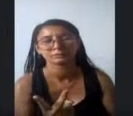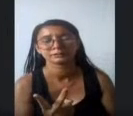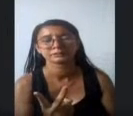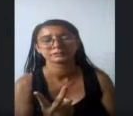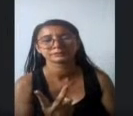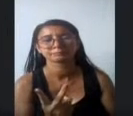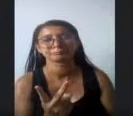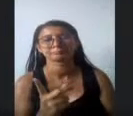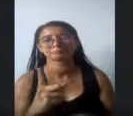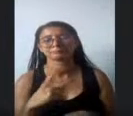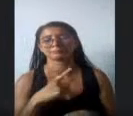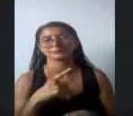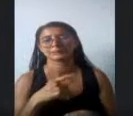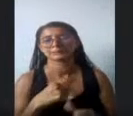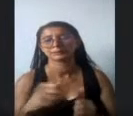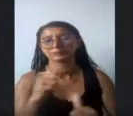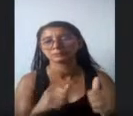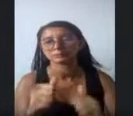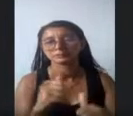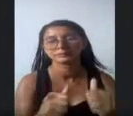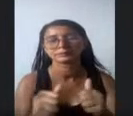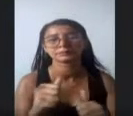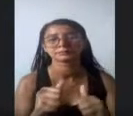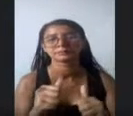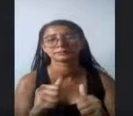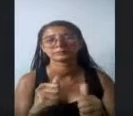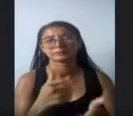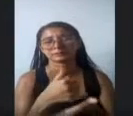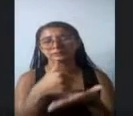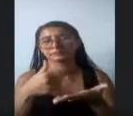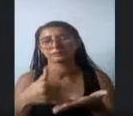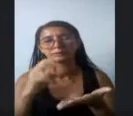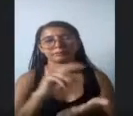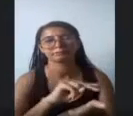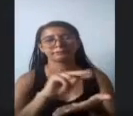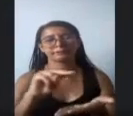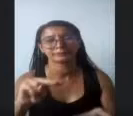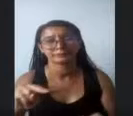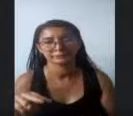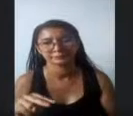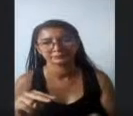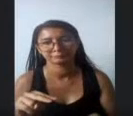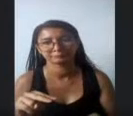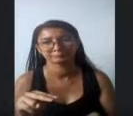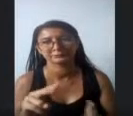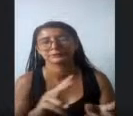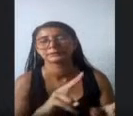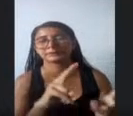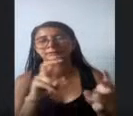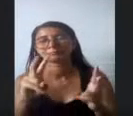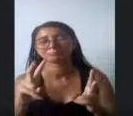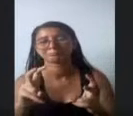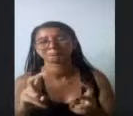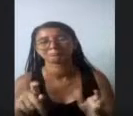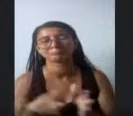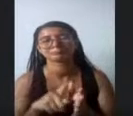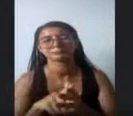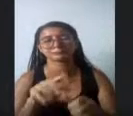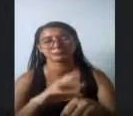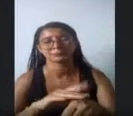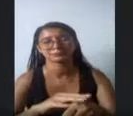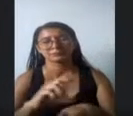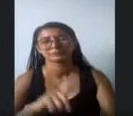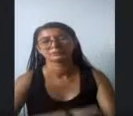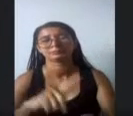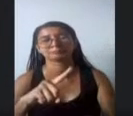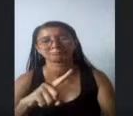de alcoolismo e uso de outras drogas, das questões relacionadas às infecções sexualmente transmissíveis, mas